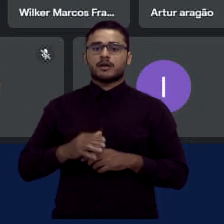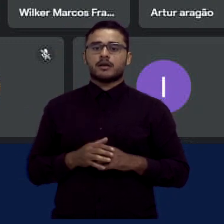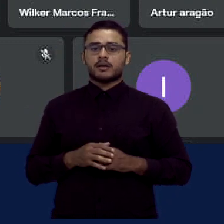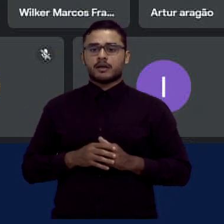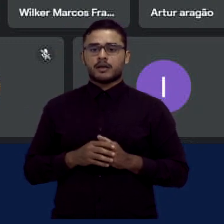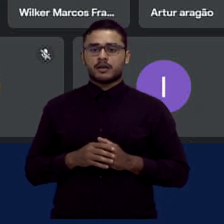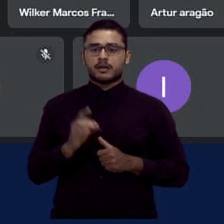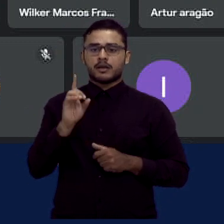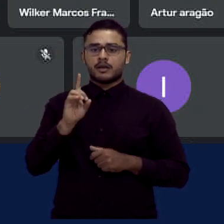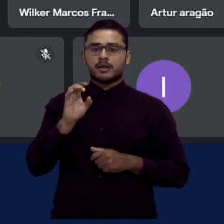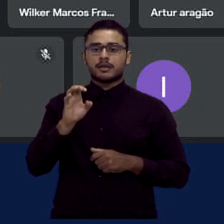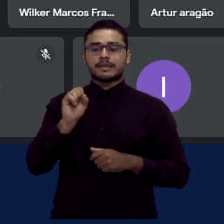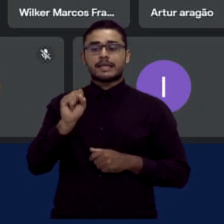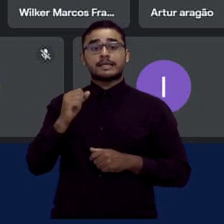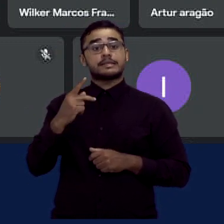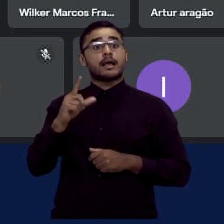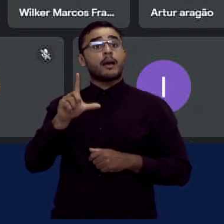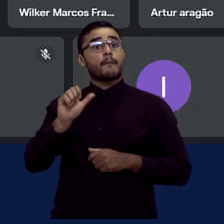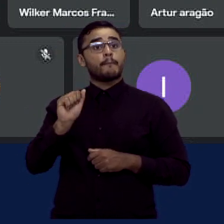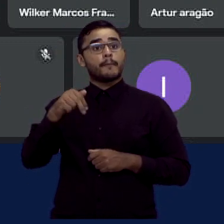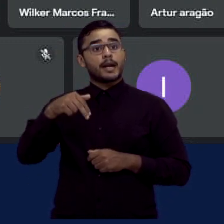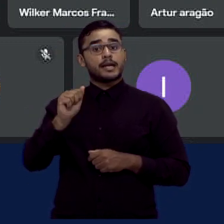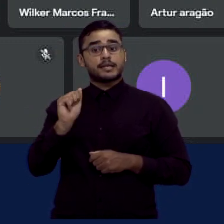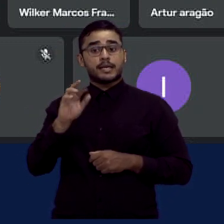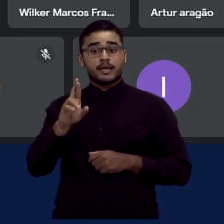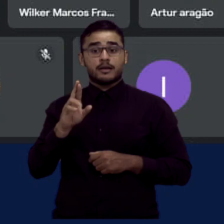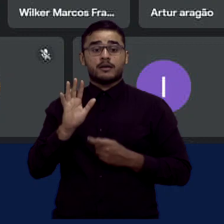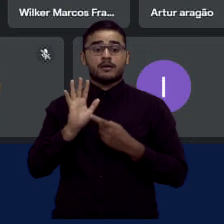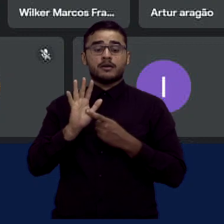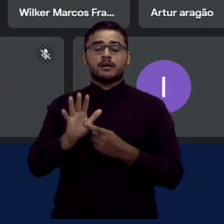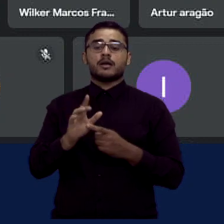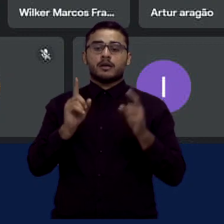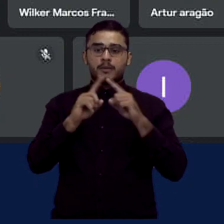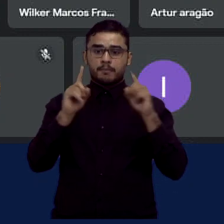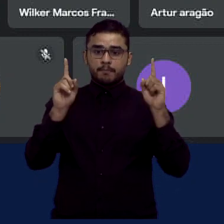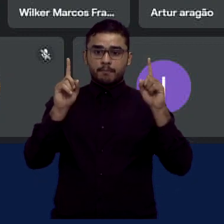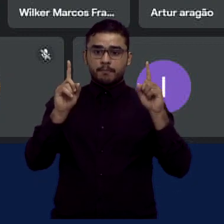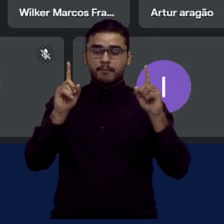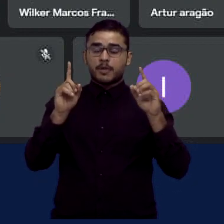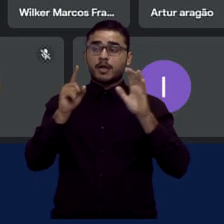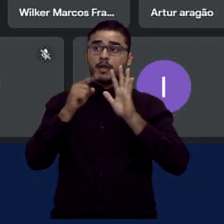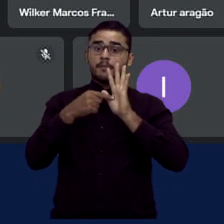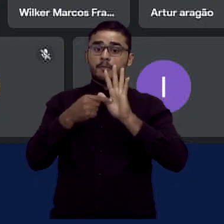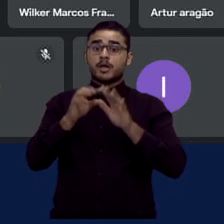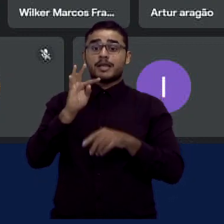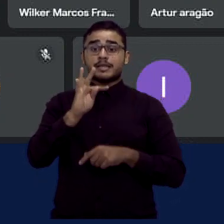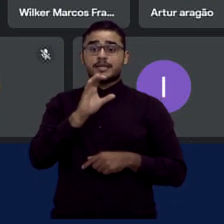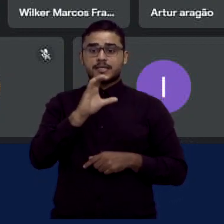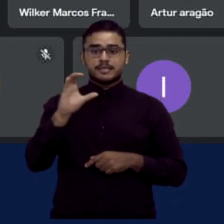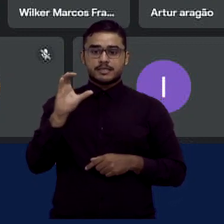chama Desplanar. E ele é um projeto de conclusão de curso de um